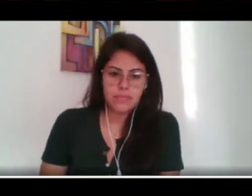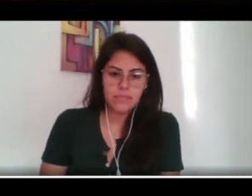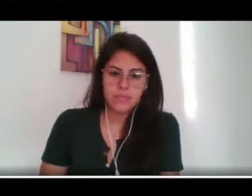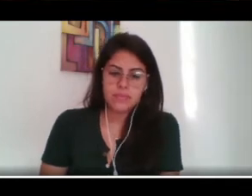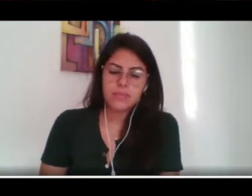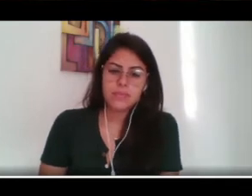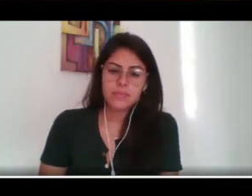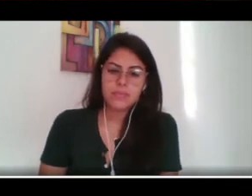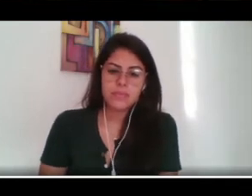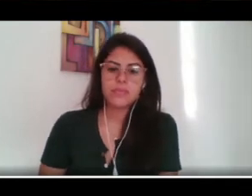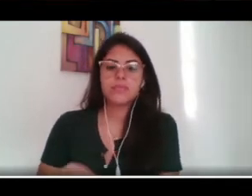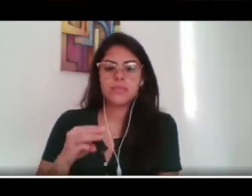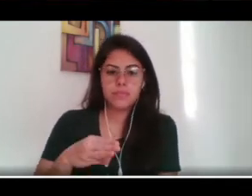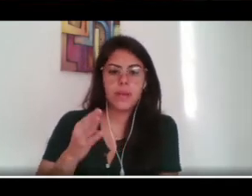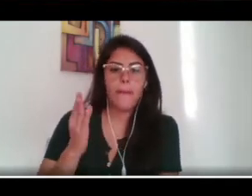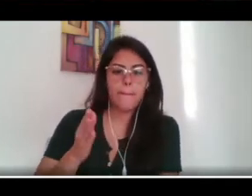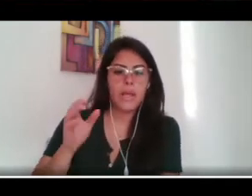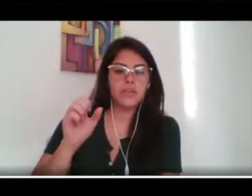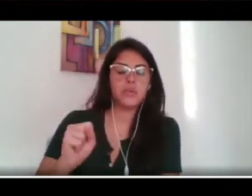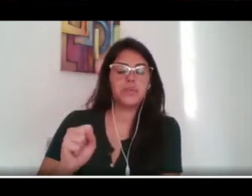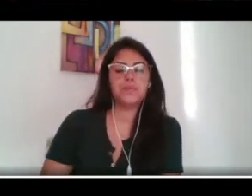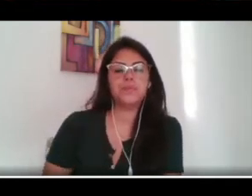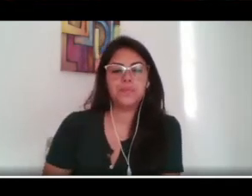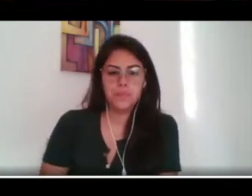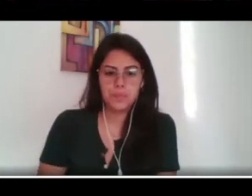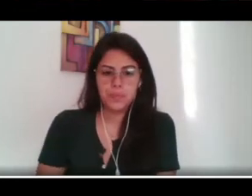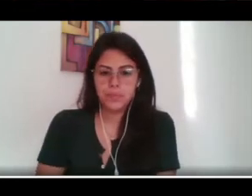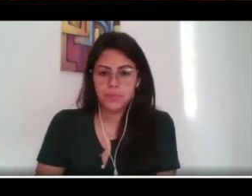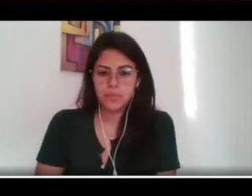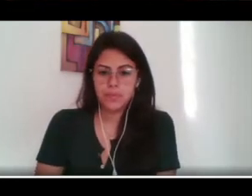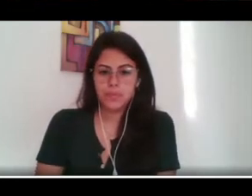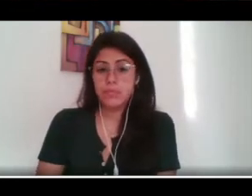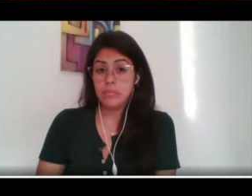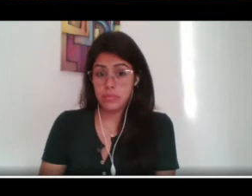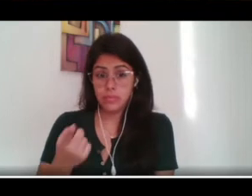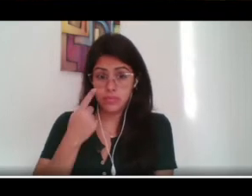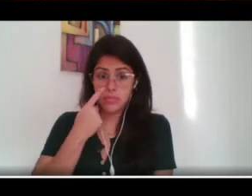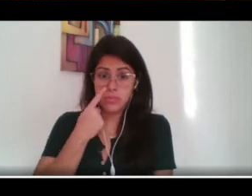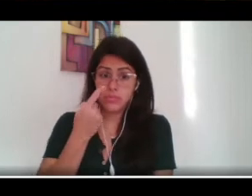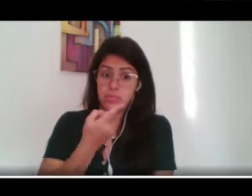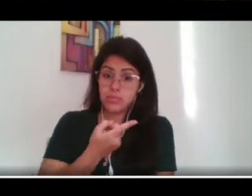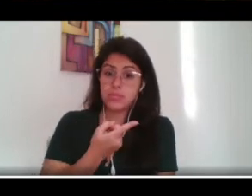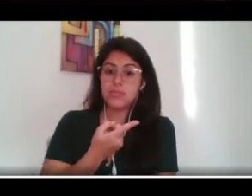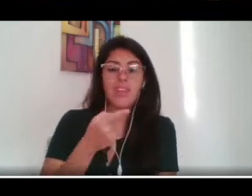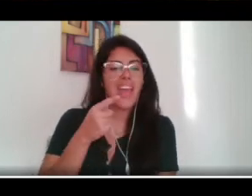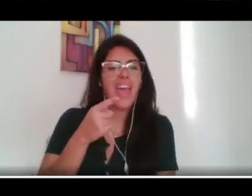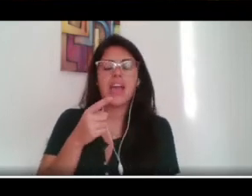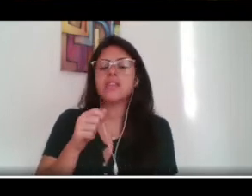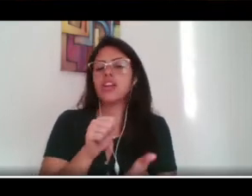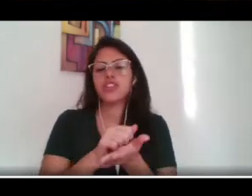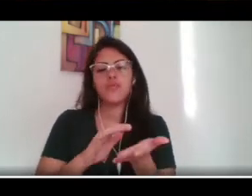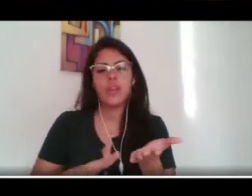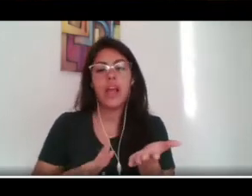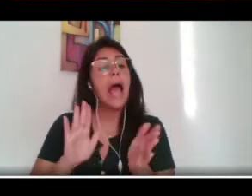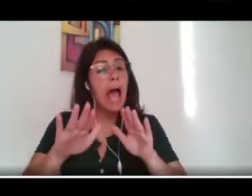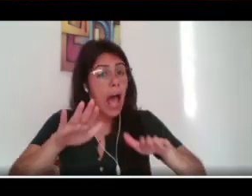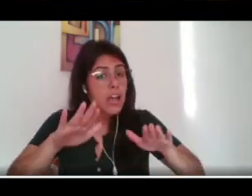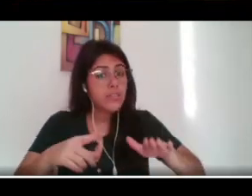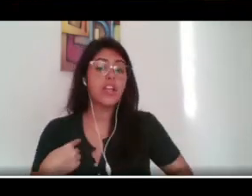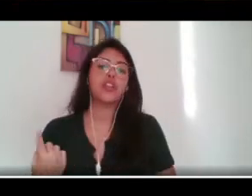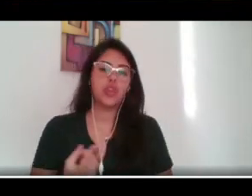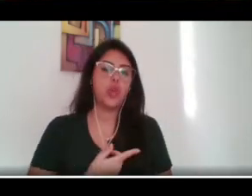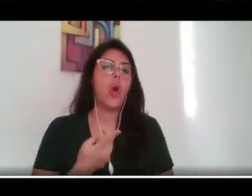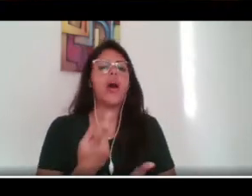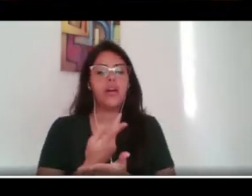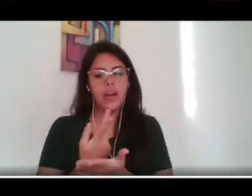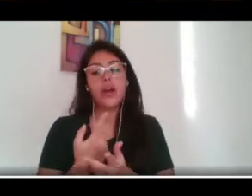Então, observe aqui, gente, esse exercício, muitas vezes a gente erra porque não presta atenção no que está sendo pedido. Ele pediu o módulo da